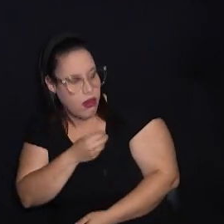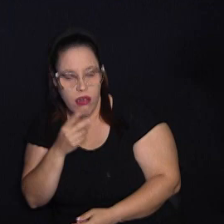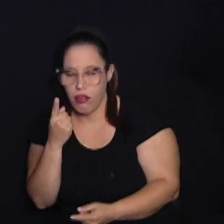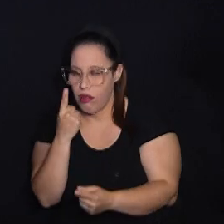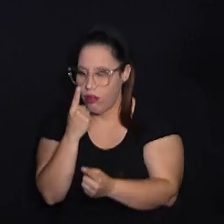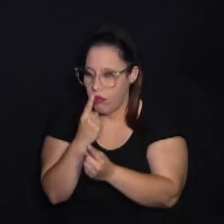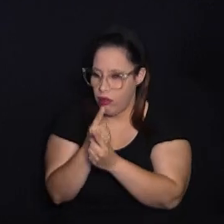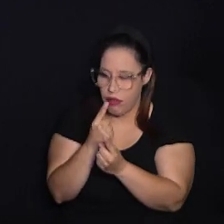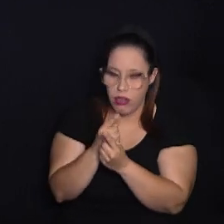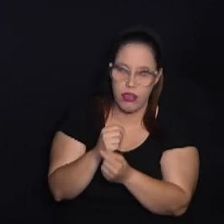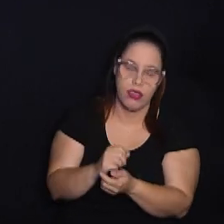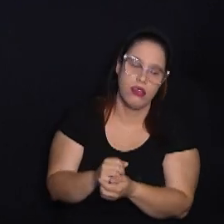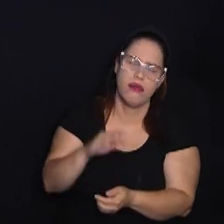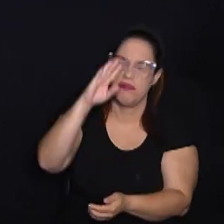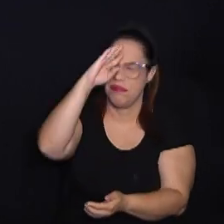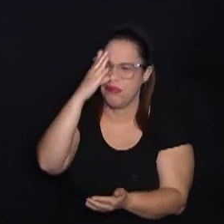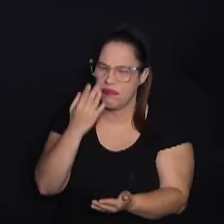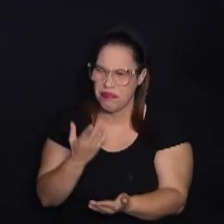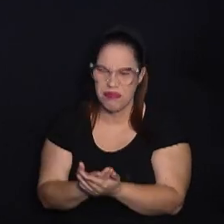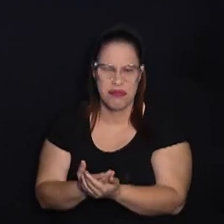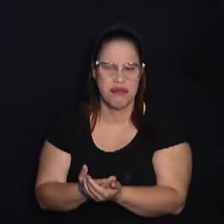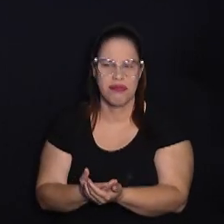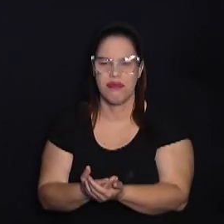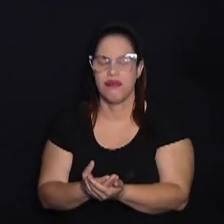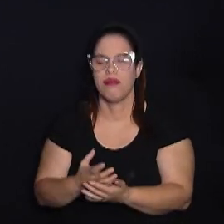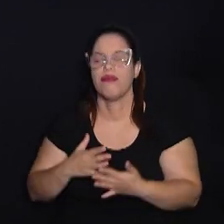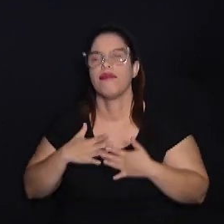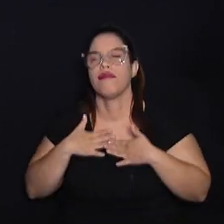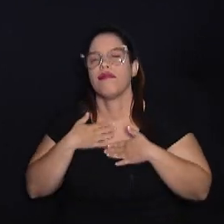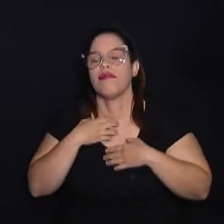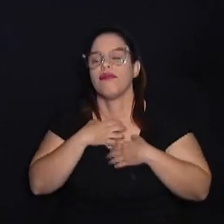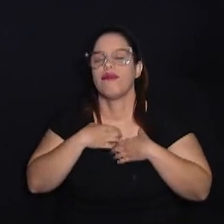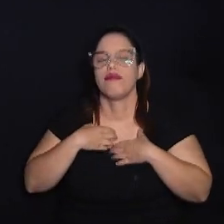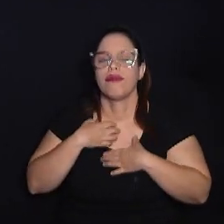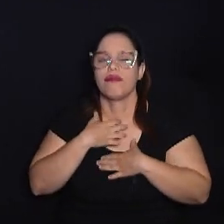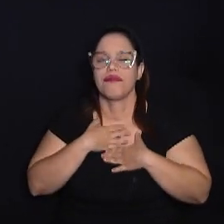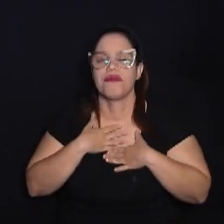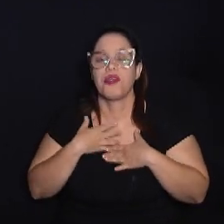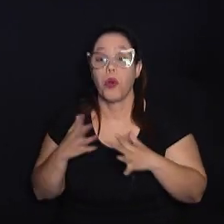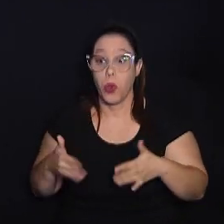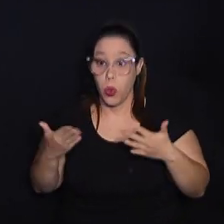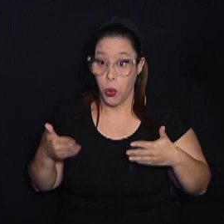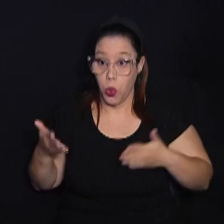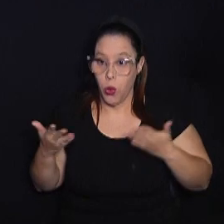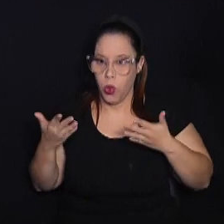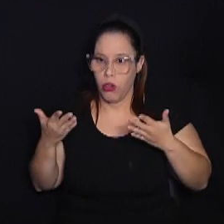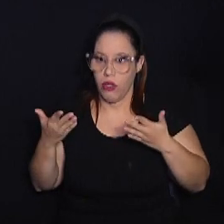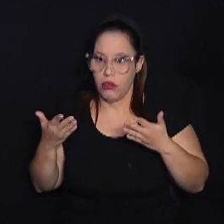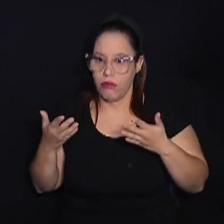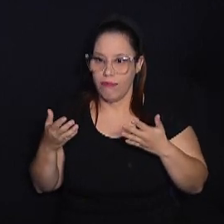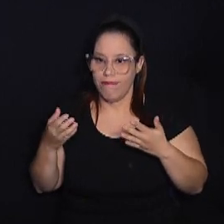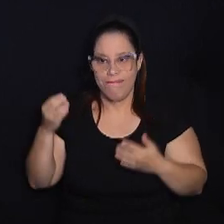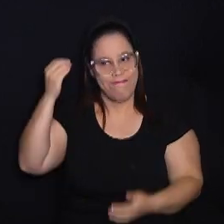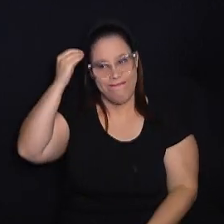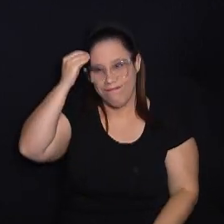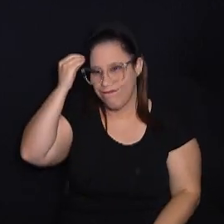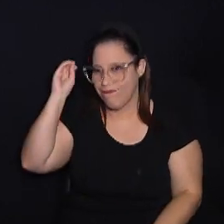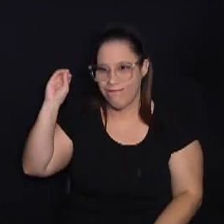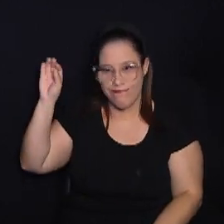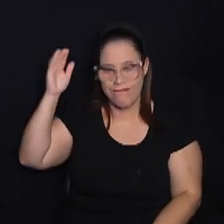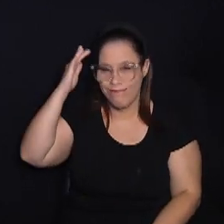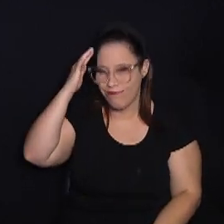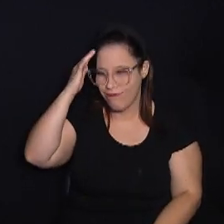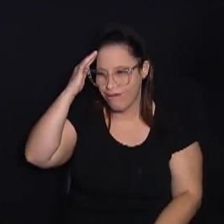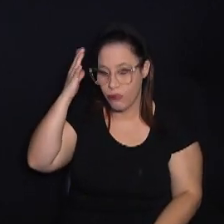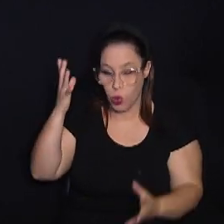demonstrar. E acredito aqui que muitas pessoas se sentiram muito incentivadas a não desistir dos sonhos e conquistar